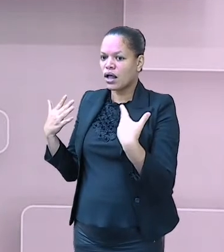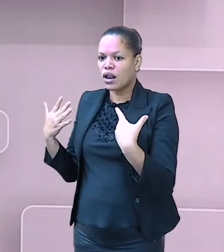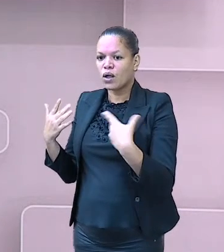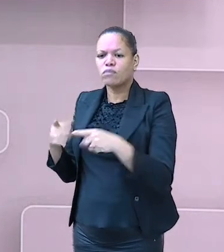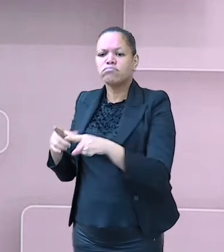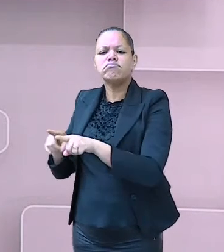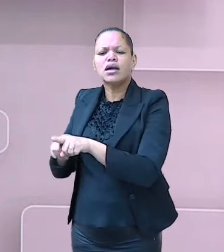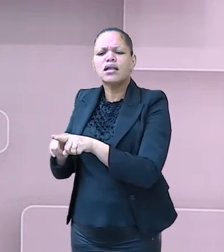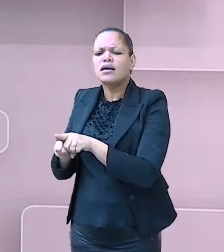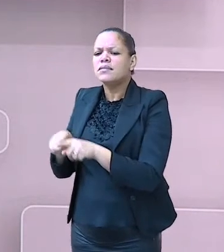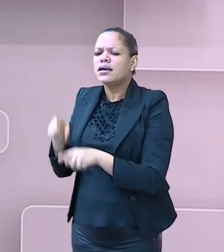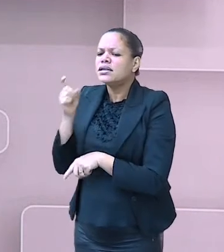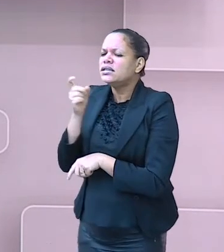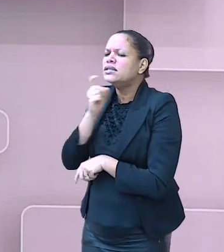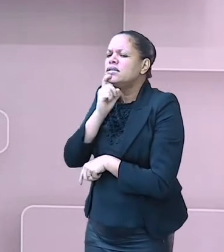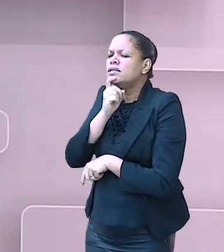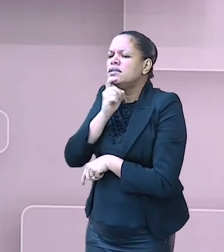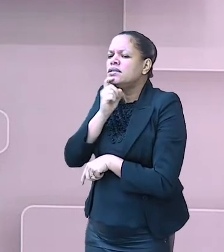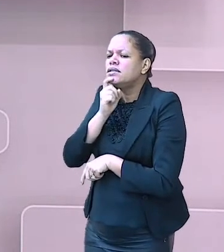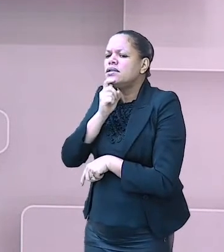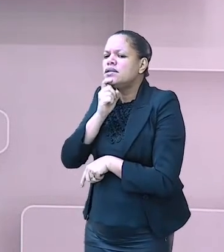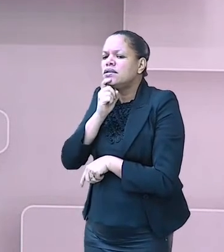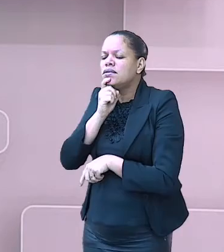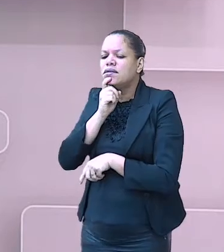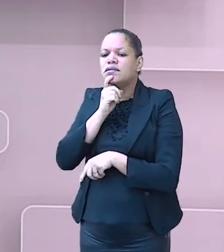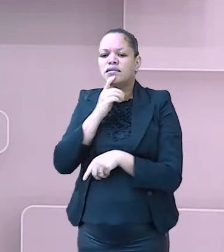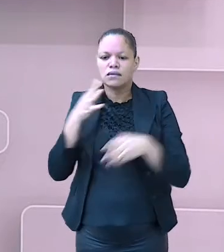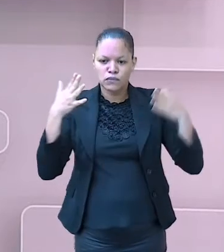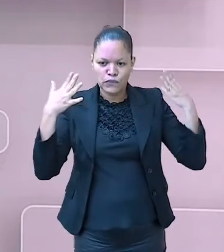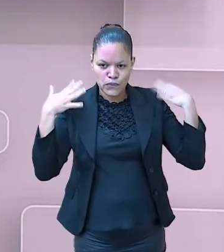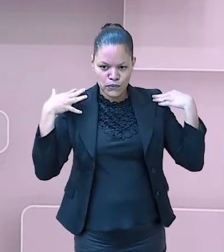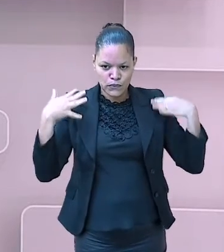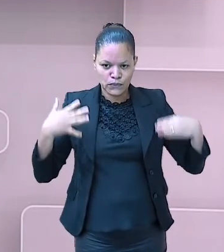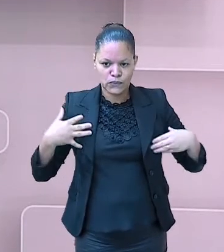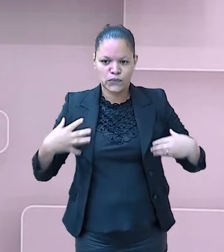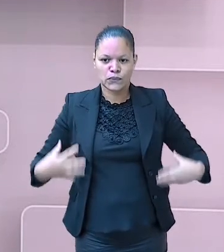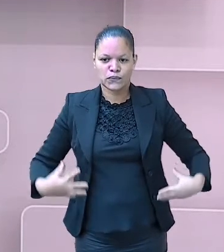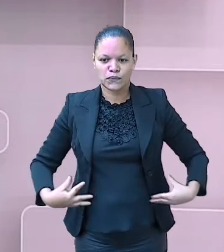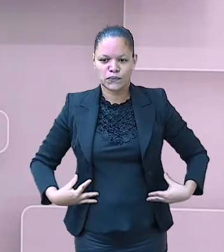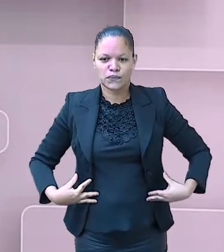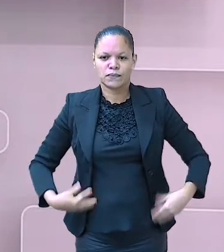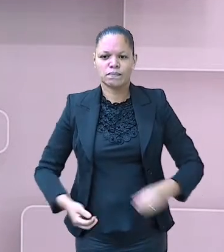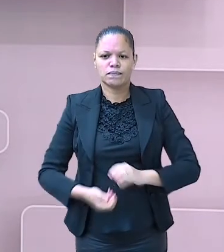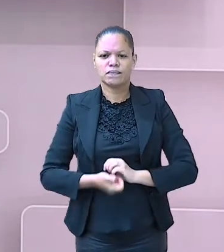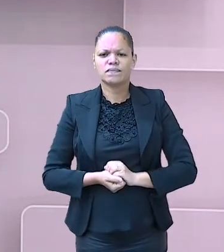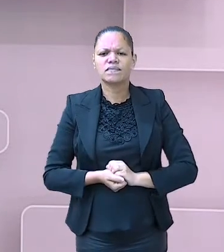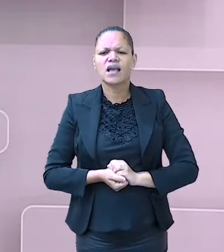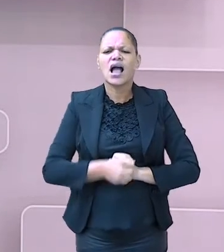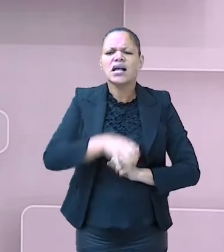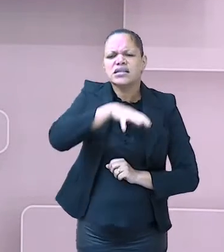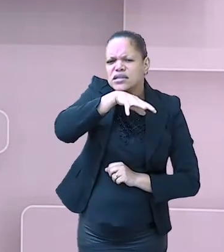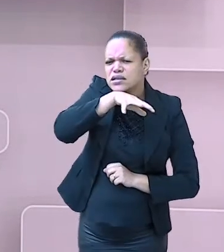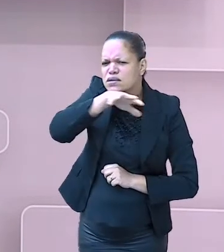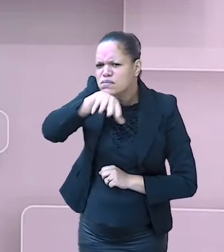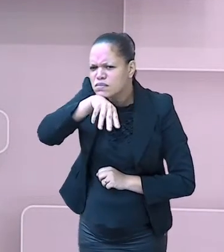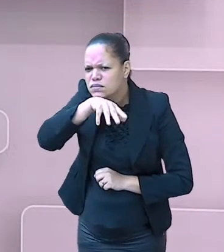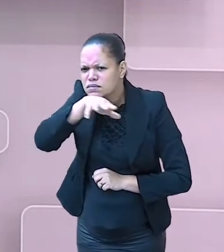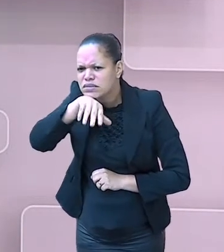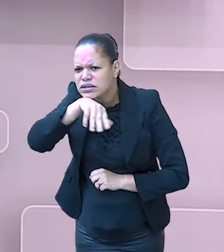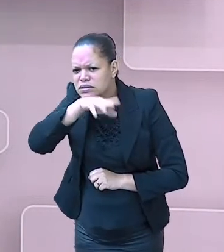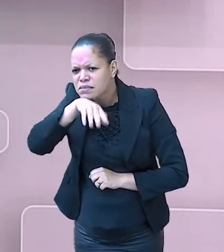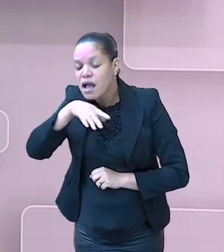E aí nós falamos que eles são animais tetrapóides, porque eles ficam sustentos, né? Eles se sustentam em